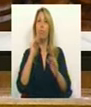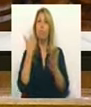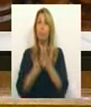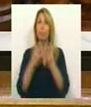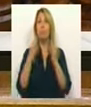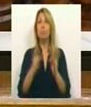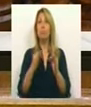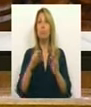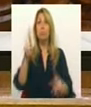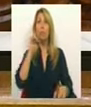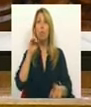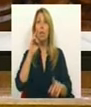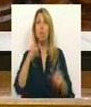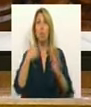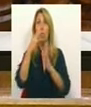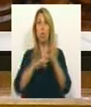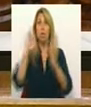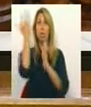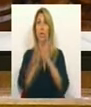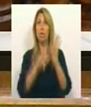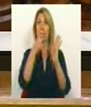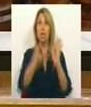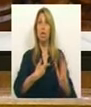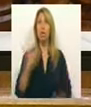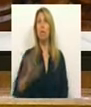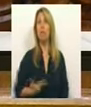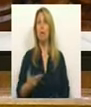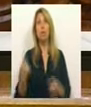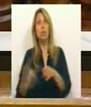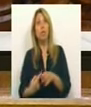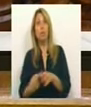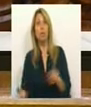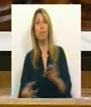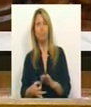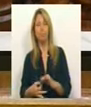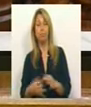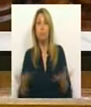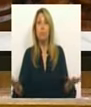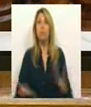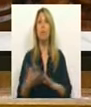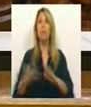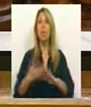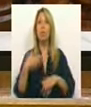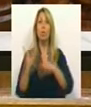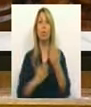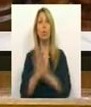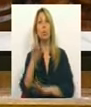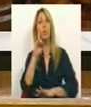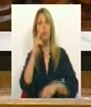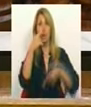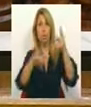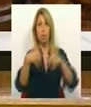proteção determinada pelo texto constitucional àqueles direitos e interesses. Urge, pois, continuar a defender os